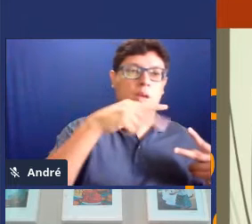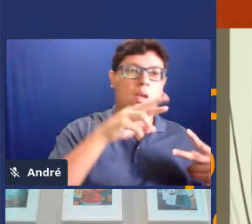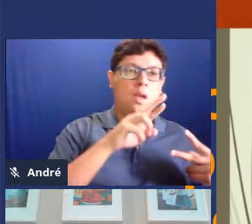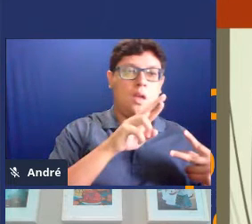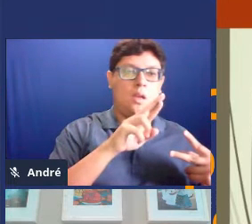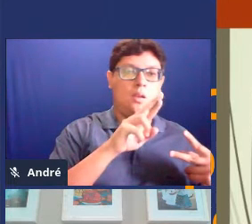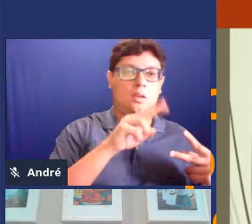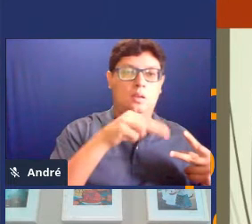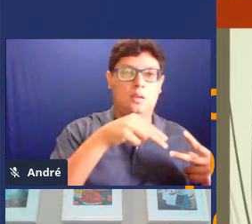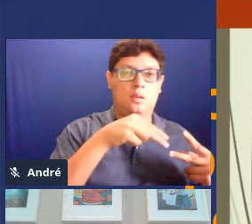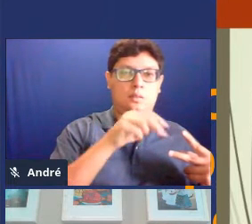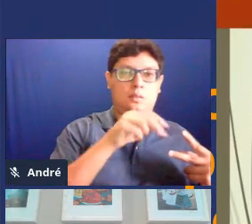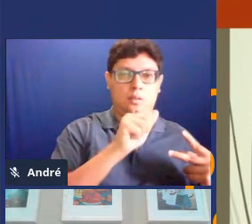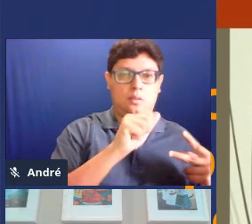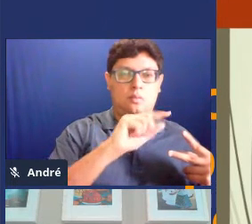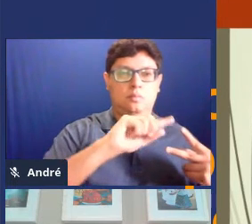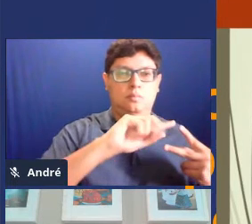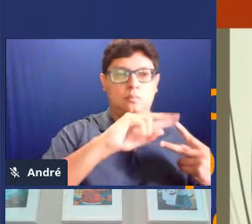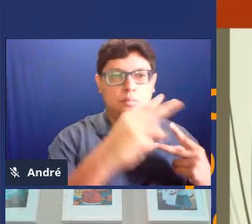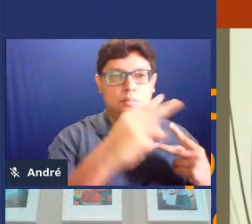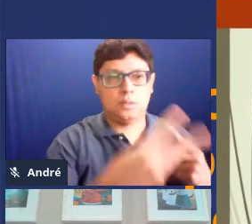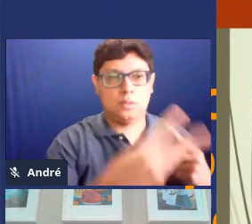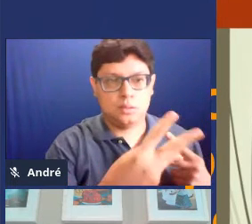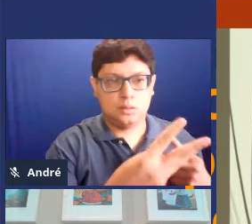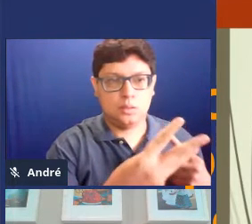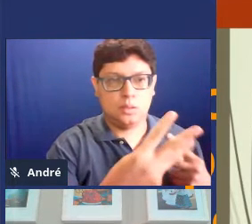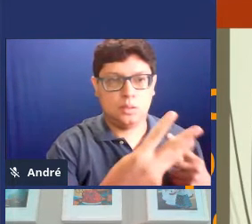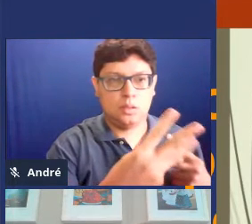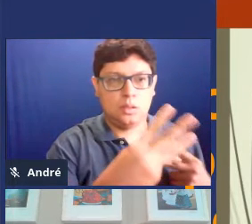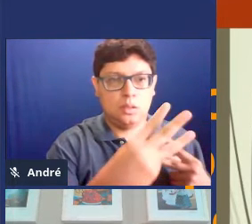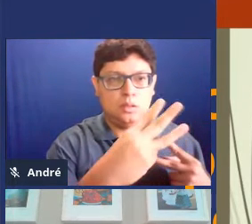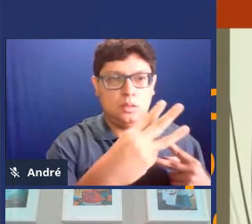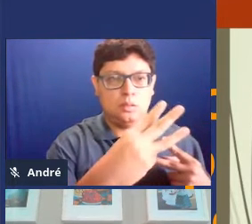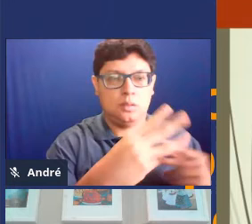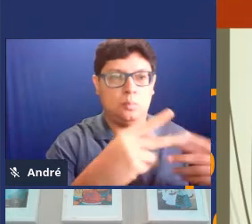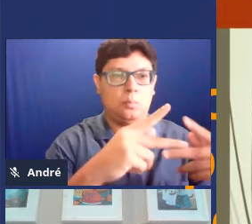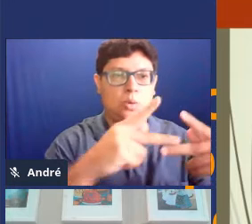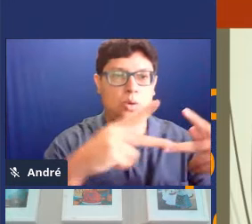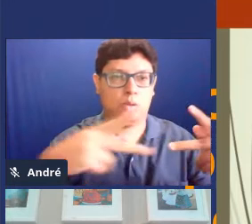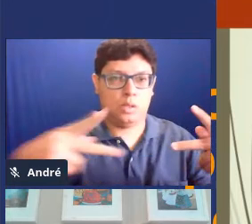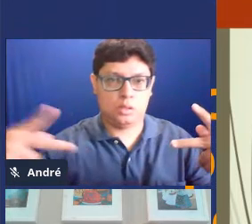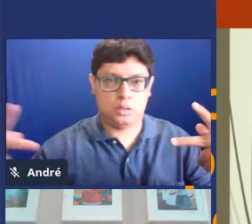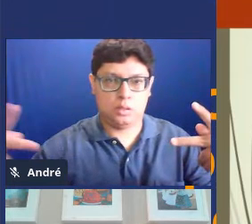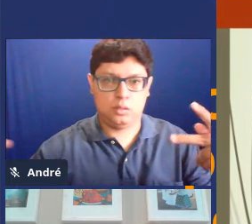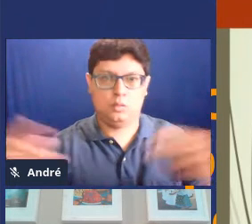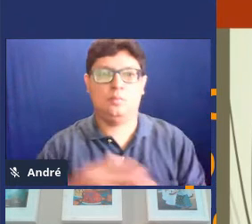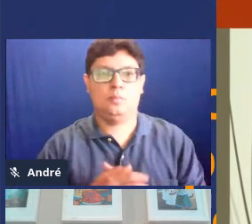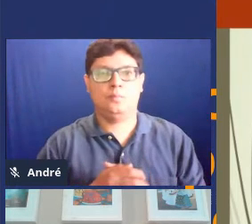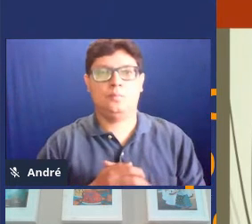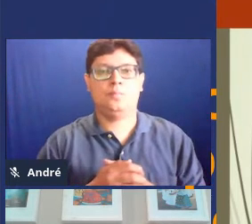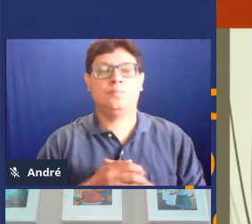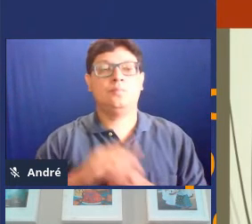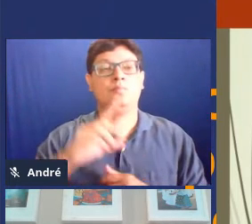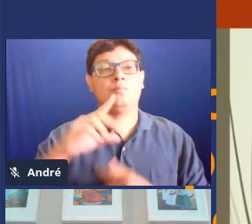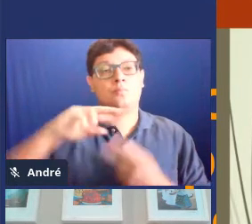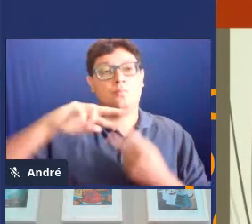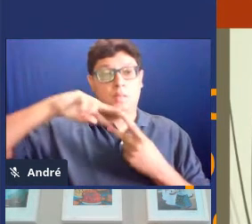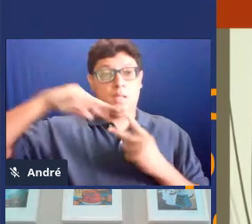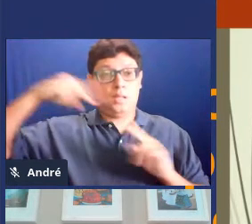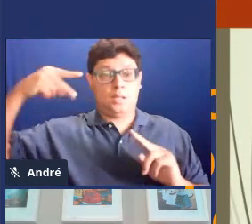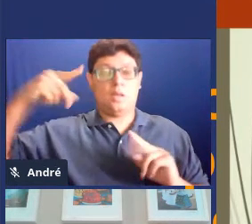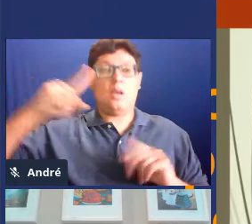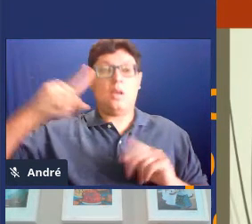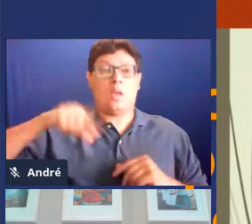as informações, então o estudo dele vai ser o genoma. O RNA mensageiro é o DNA em ação,